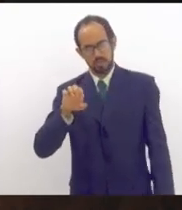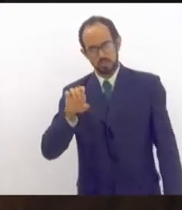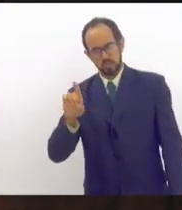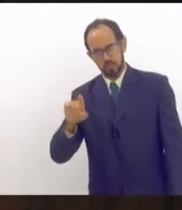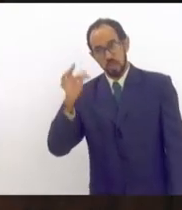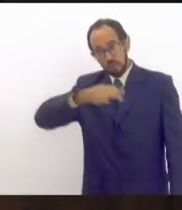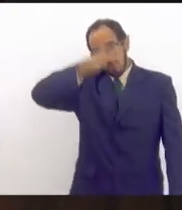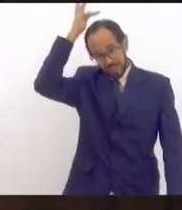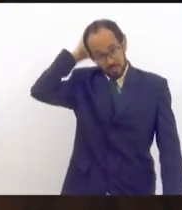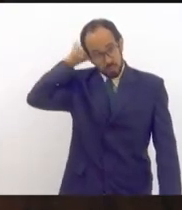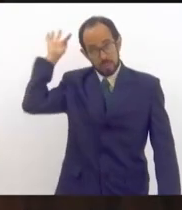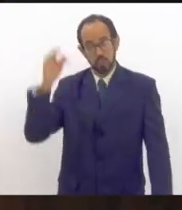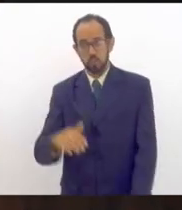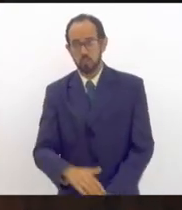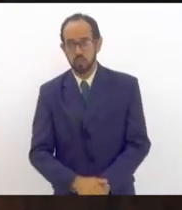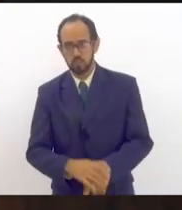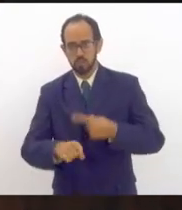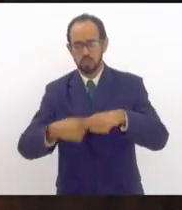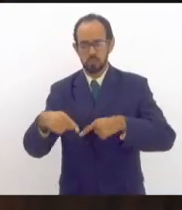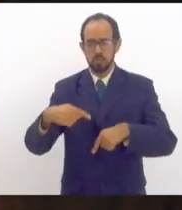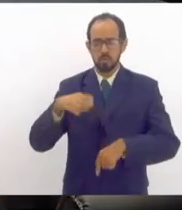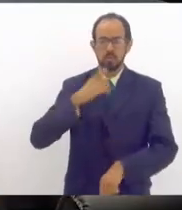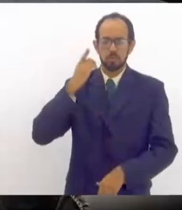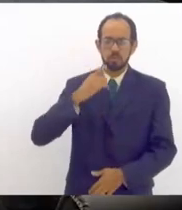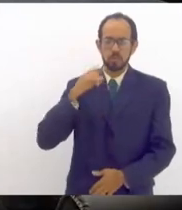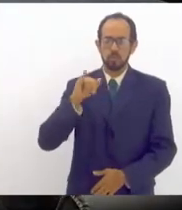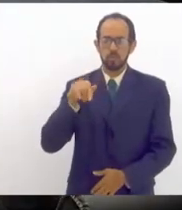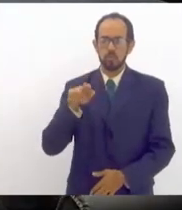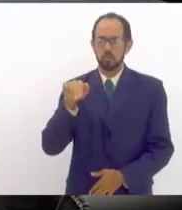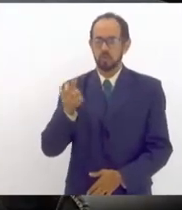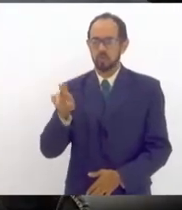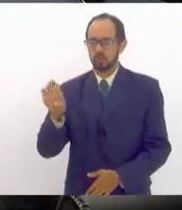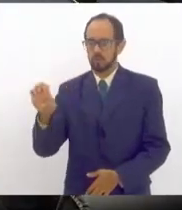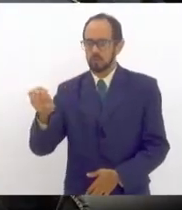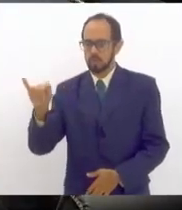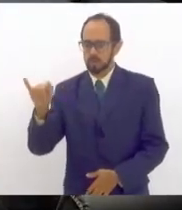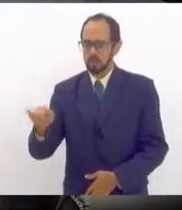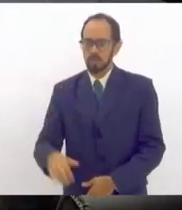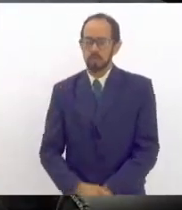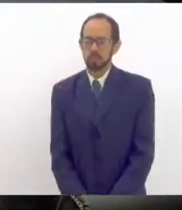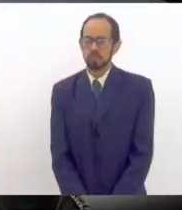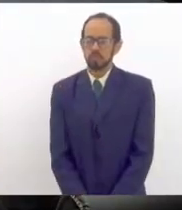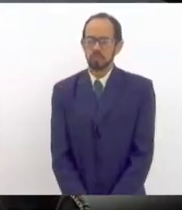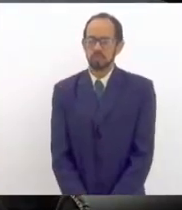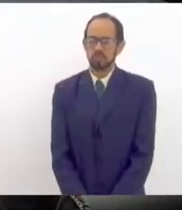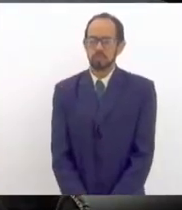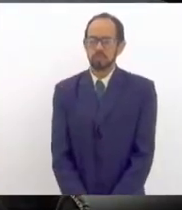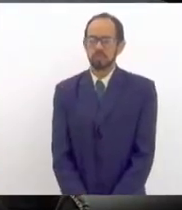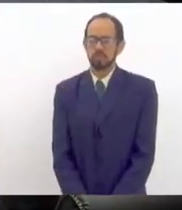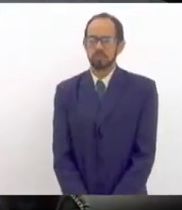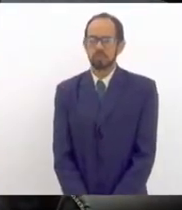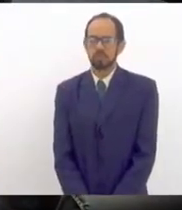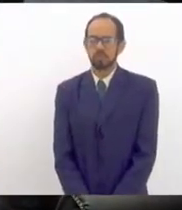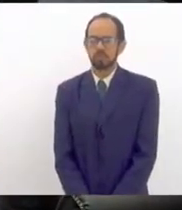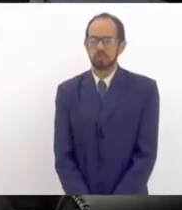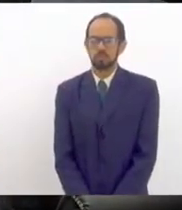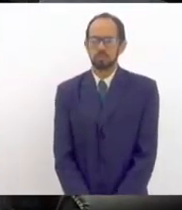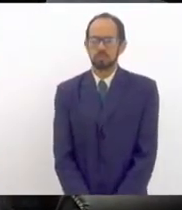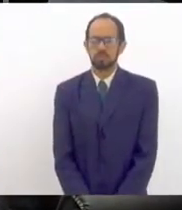logo depois do deputado Yuri Deputado Yuri e logo em seguida o deputado